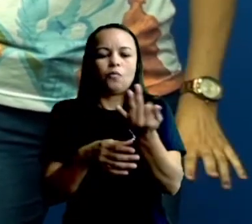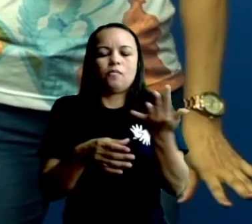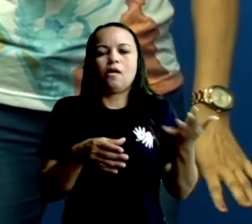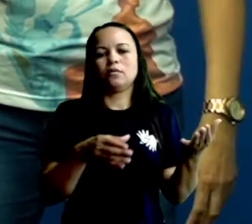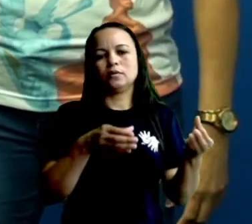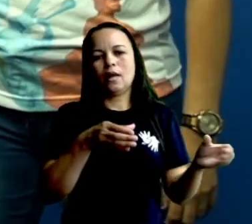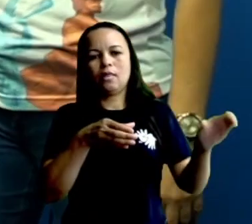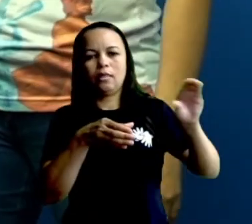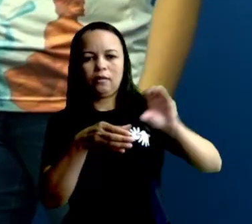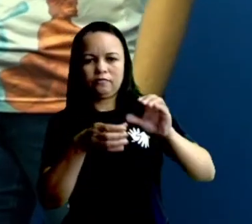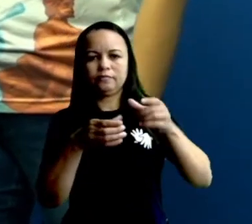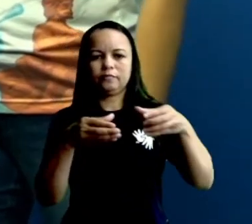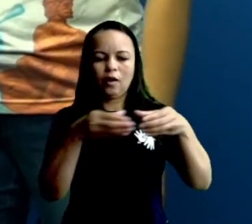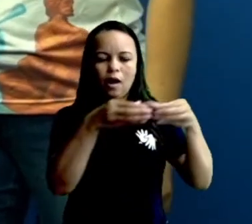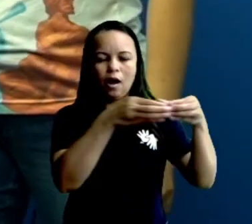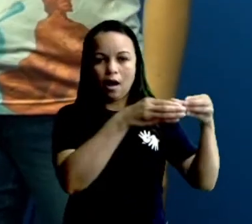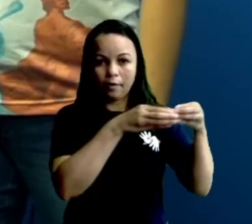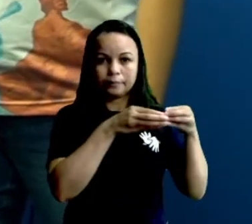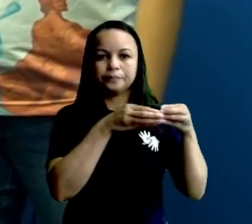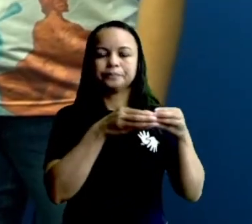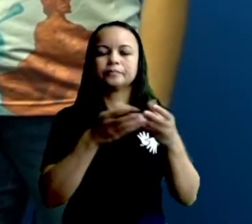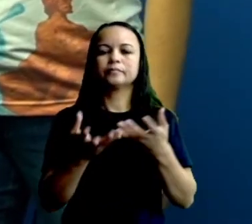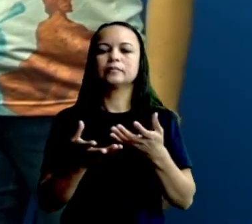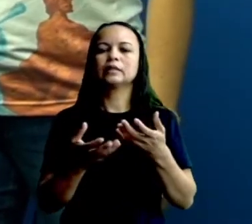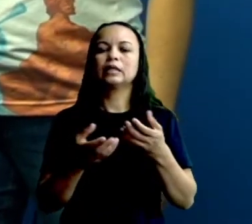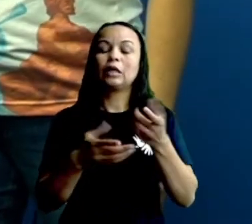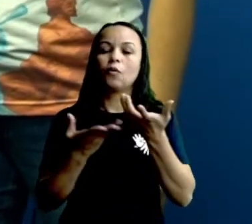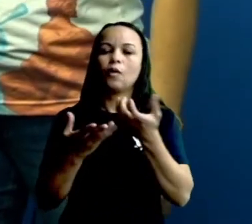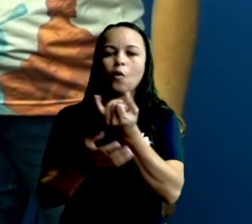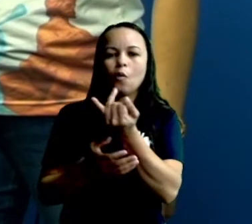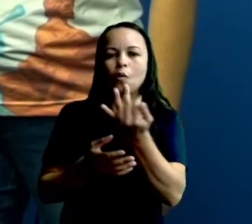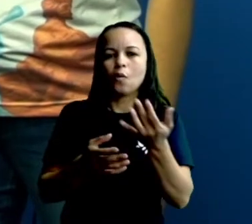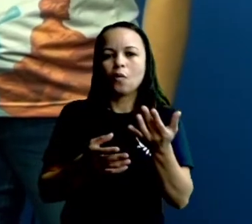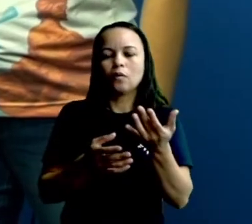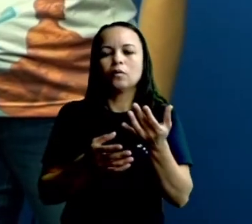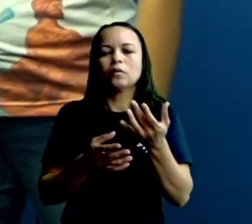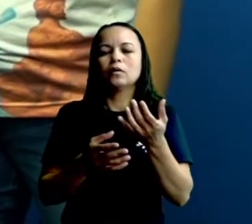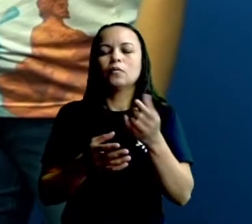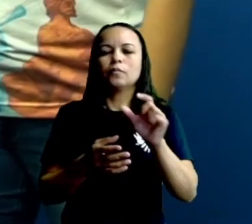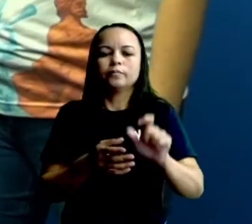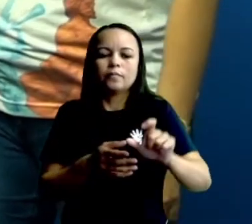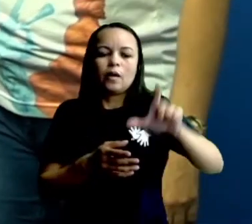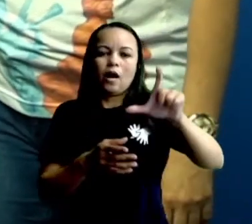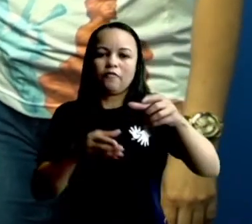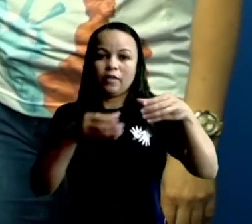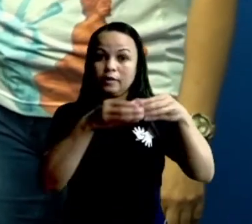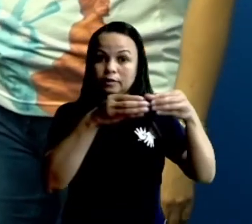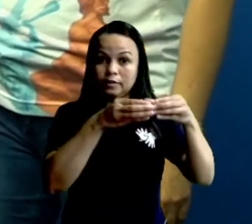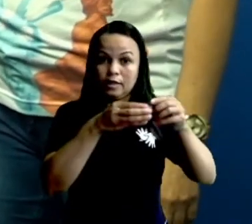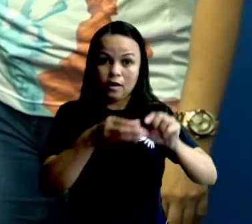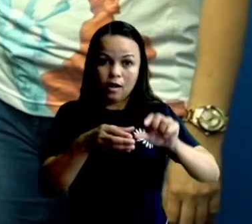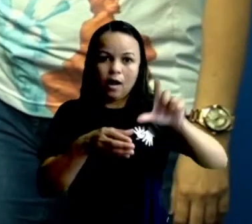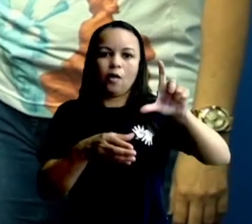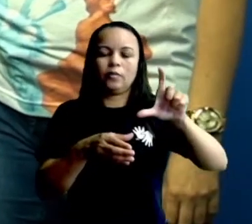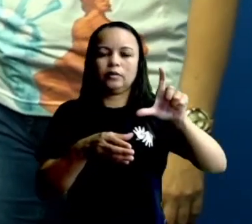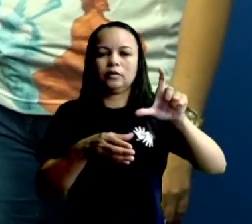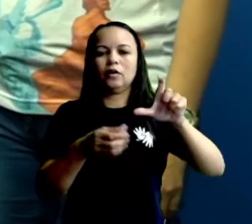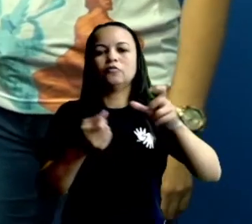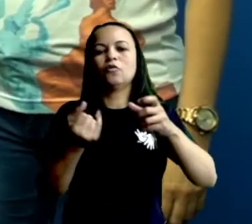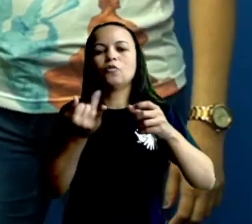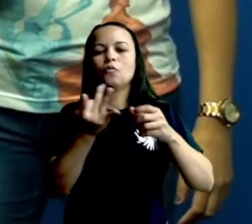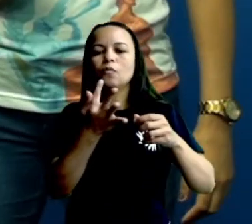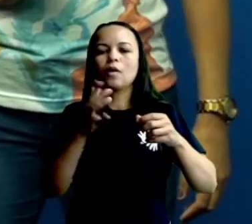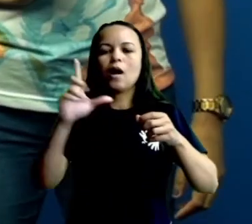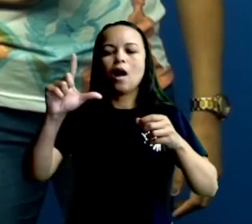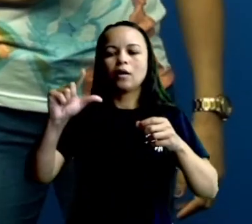vasilhas, ok? Então, o que é que ocorre? Aumentou a quantidade de vasilhas, eu vou diminuir